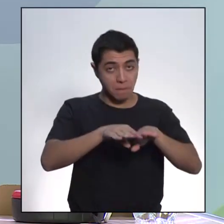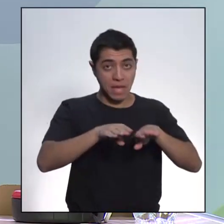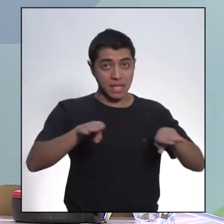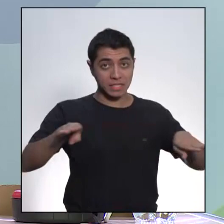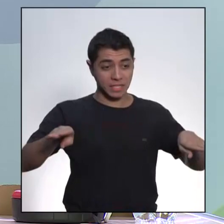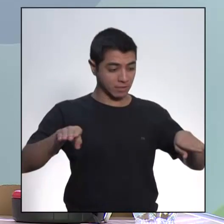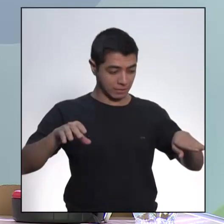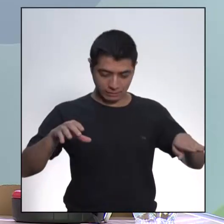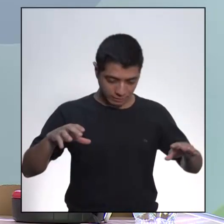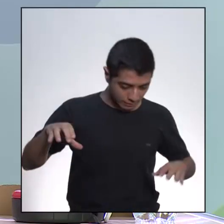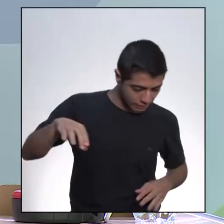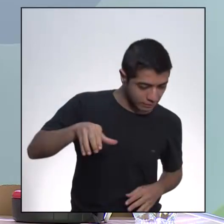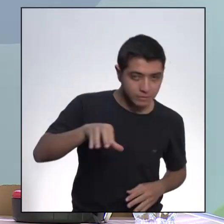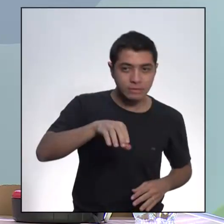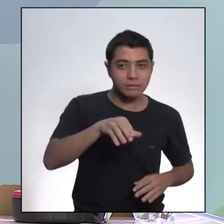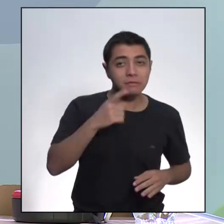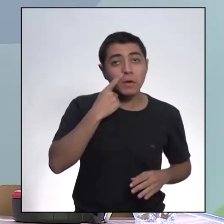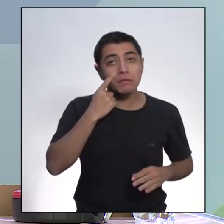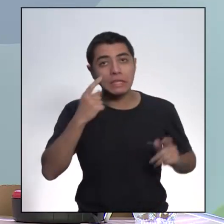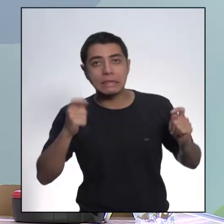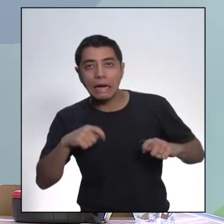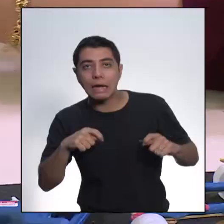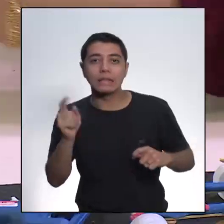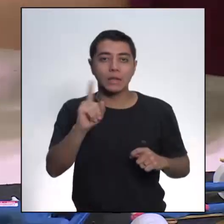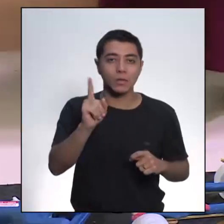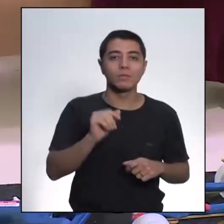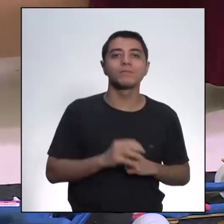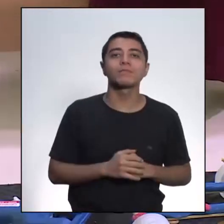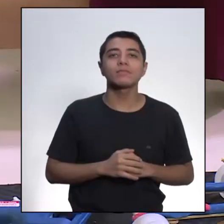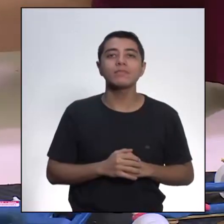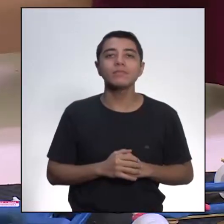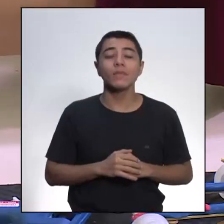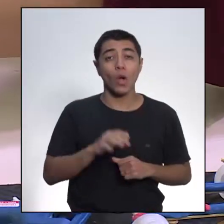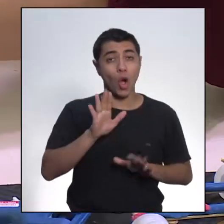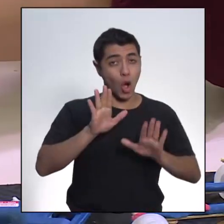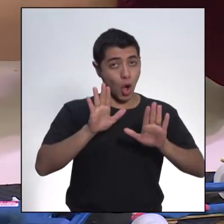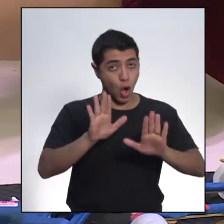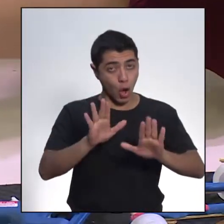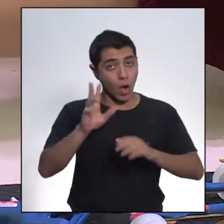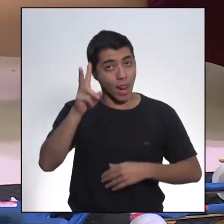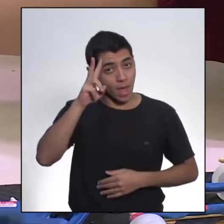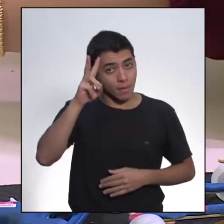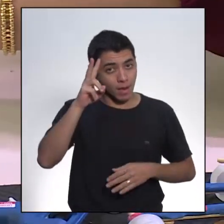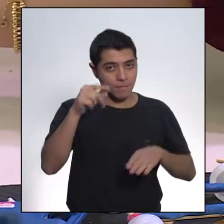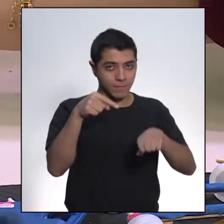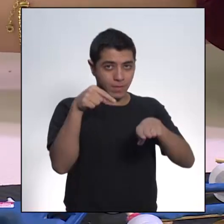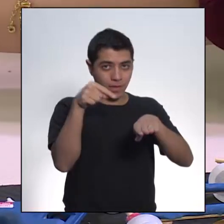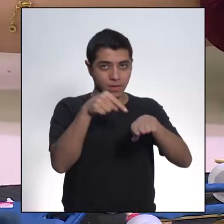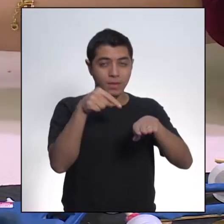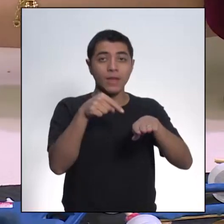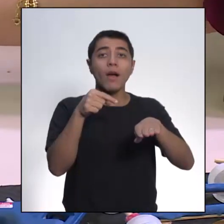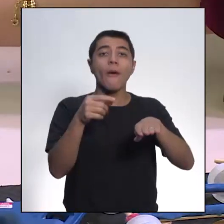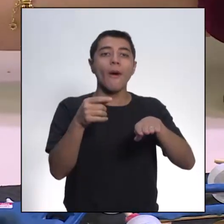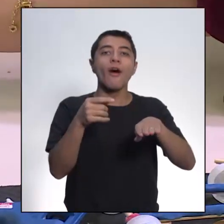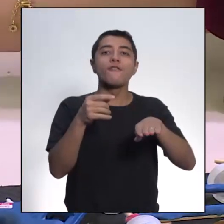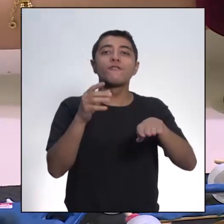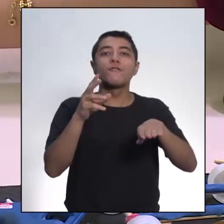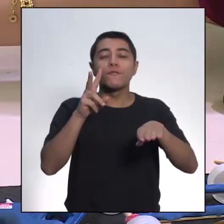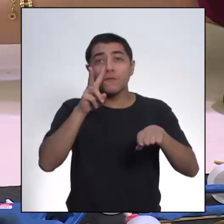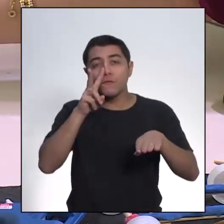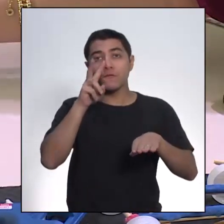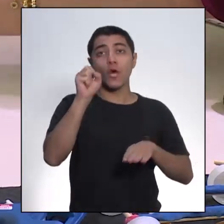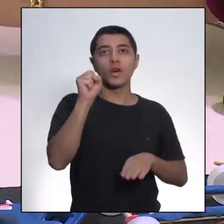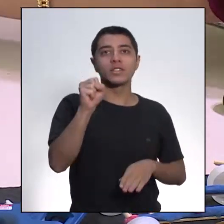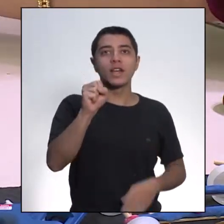A ideia da força elástica, lembra? É que ele está em repouso. Então, ó, eu vou trazer este carrinho até aqui. Acho que eu vou trazer mais